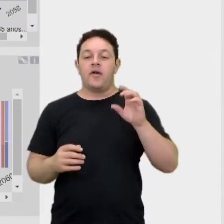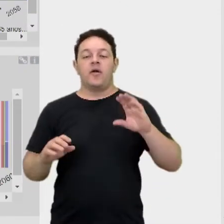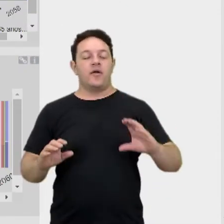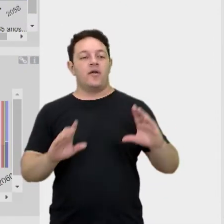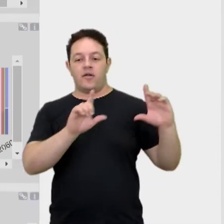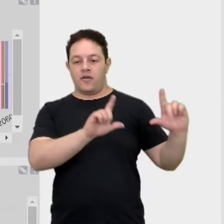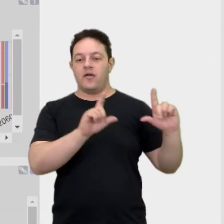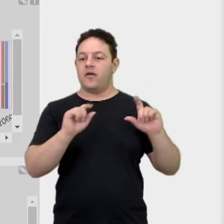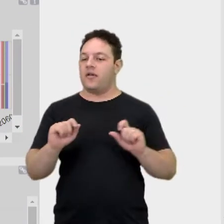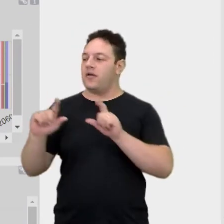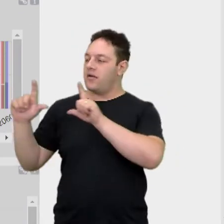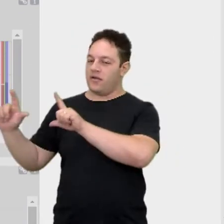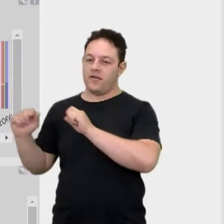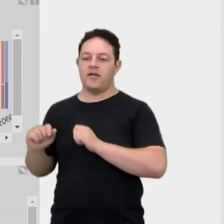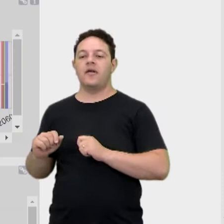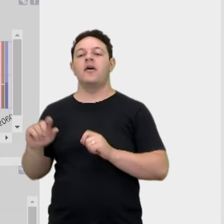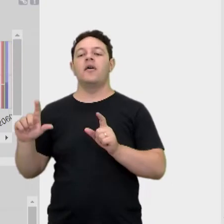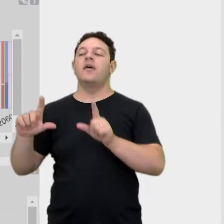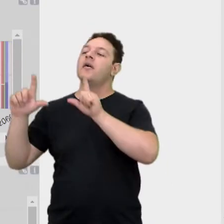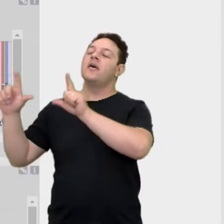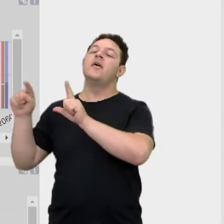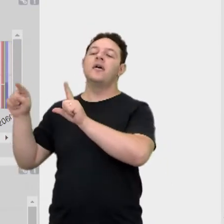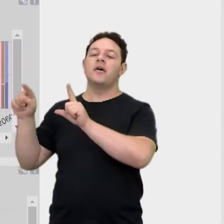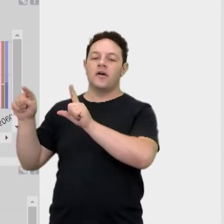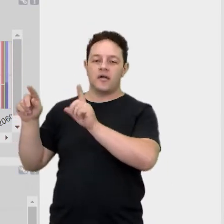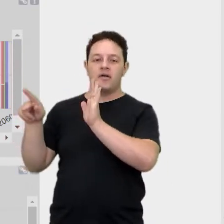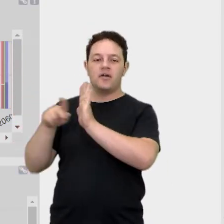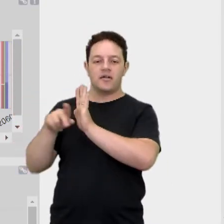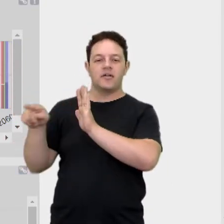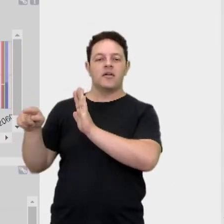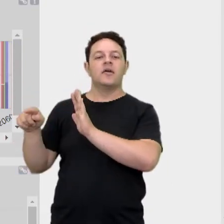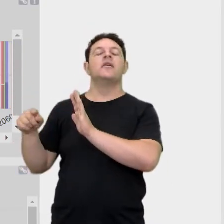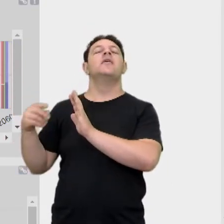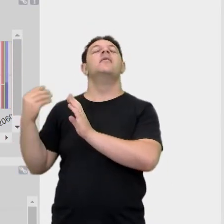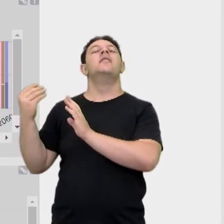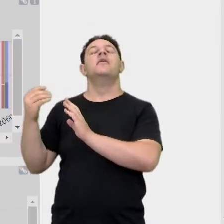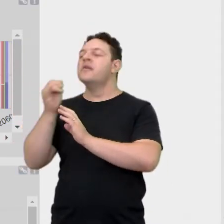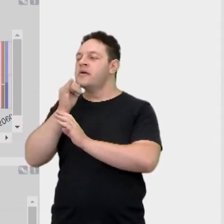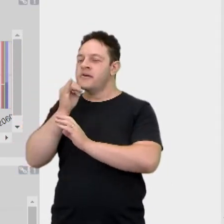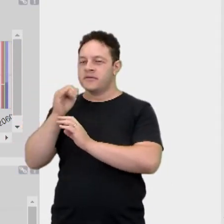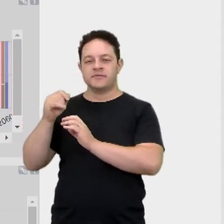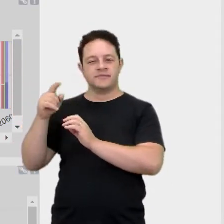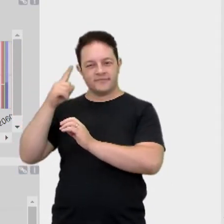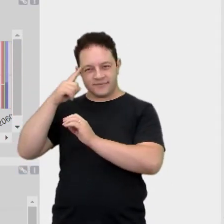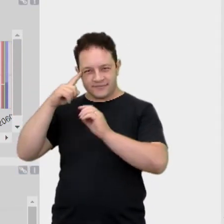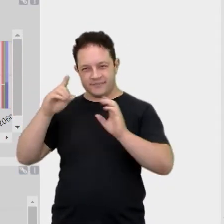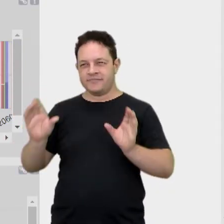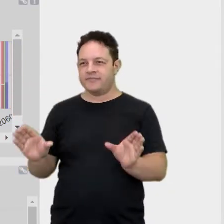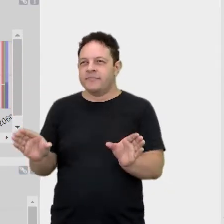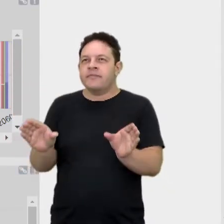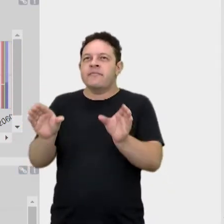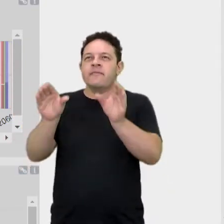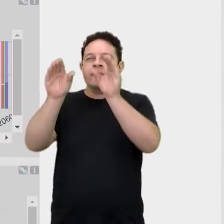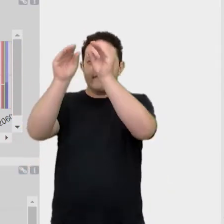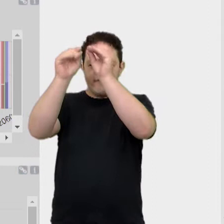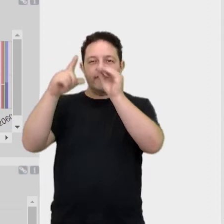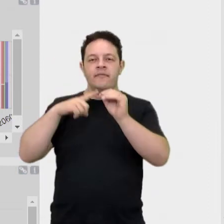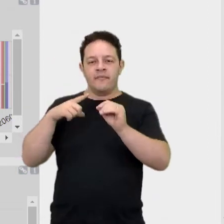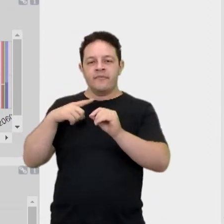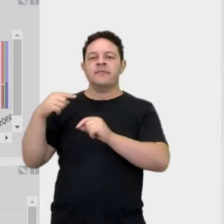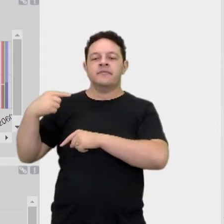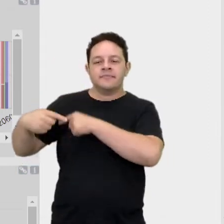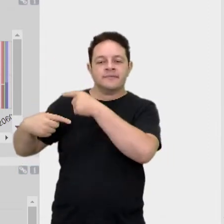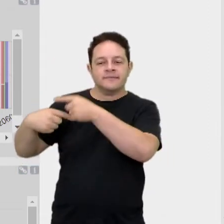outro gráfico. Ele está mostrando a evolução dos grupos etários. Lembra que a gente viu lá a pirâmide etária? Então, a mesma coisa aqui,